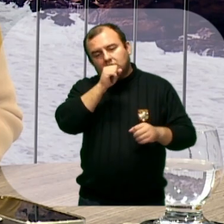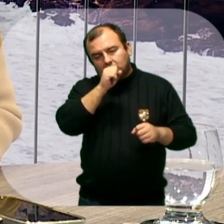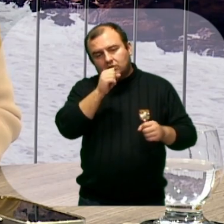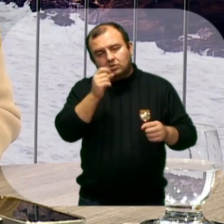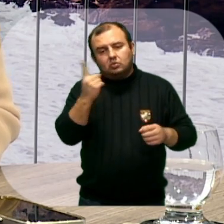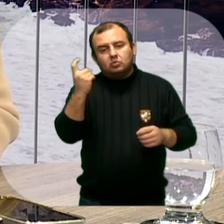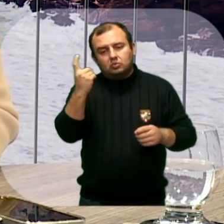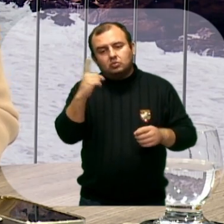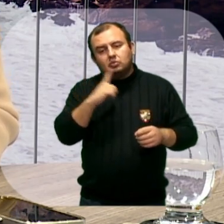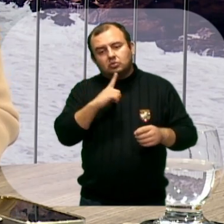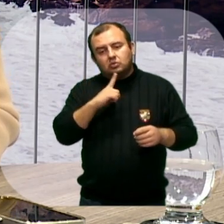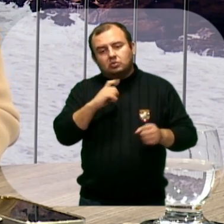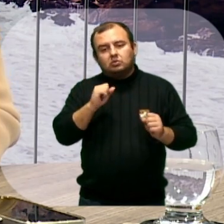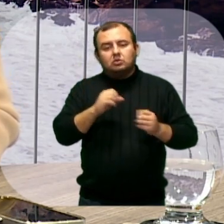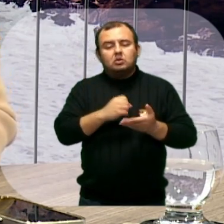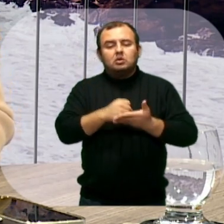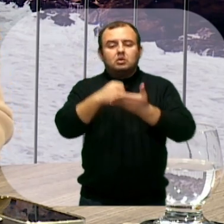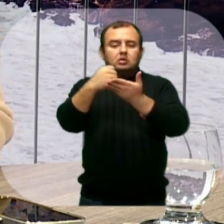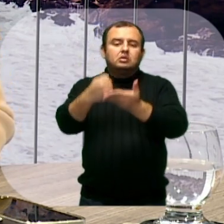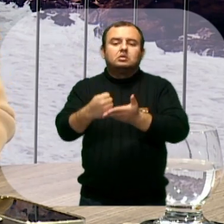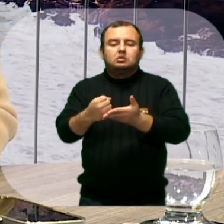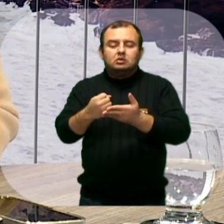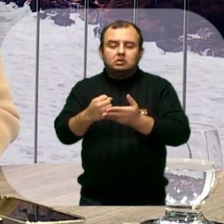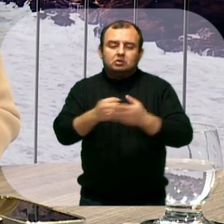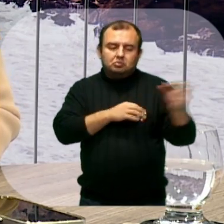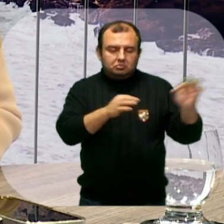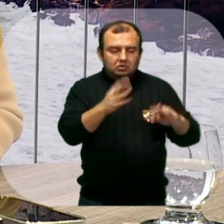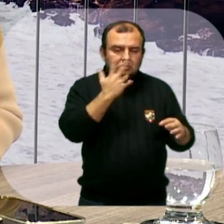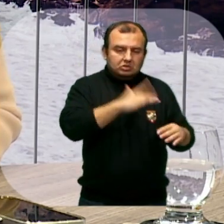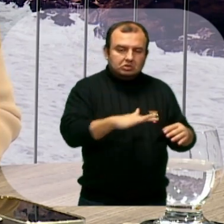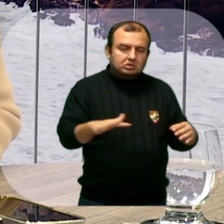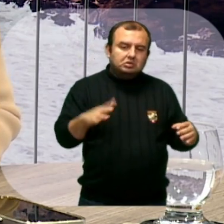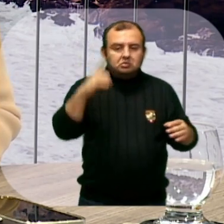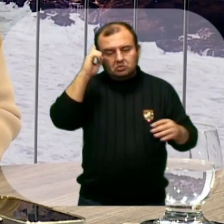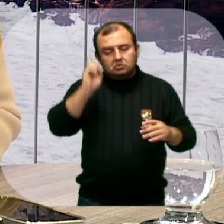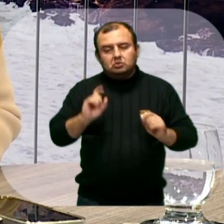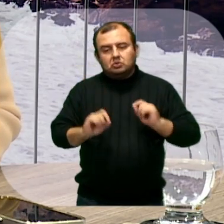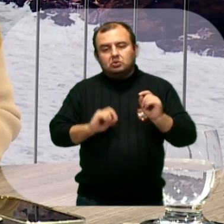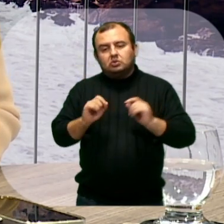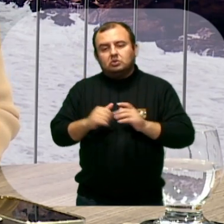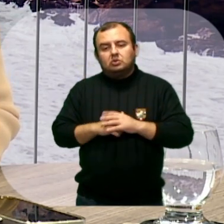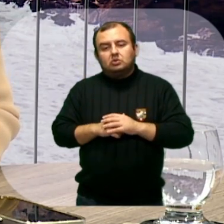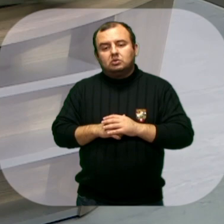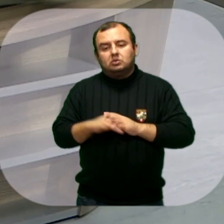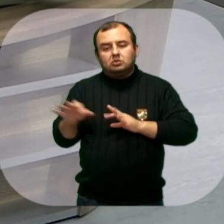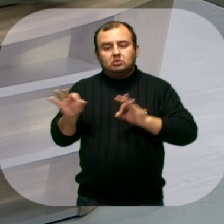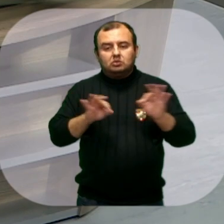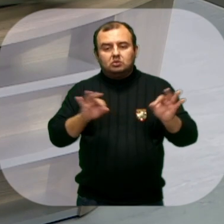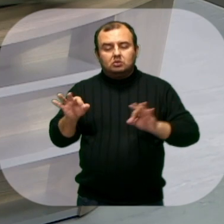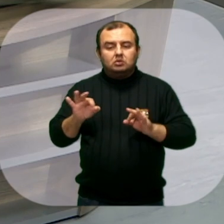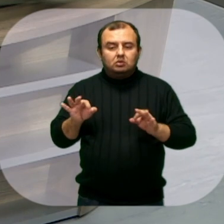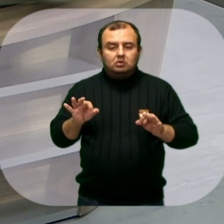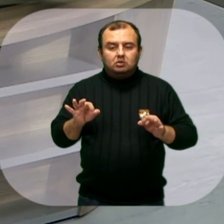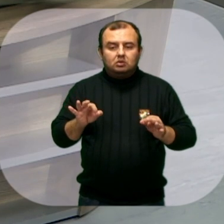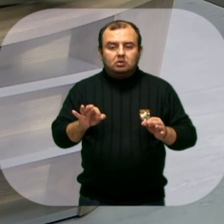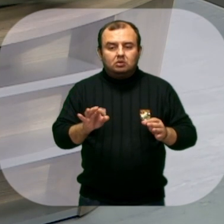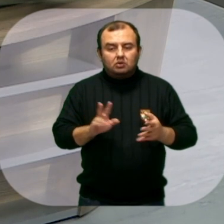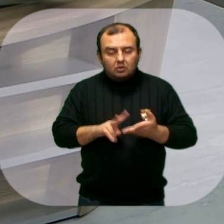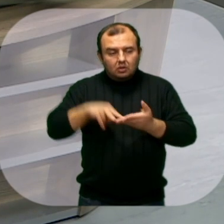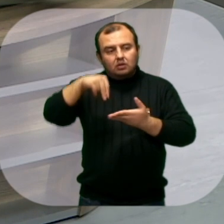é o único dia que a gente pode levar, aí tem que vestir as crianças e não sei o quê. Aí montamos o Levanta e